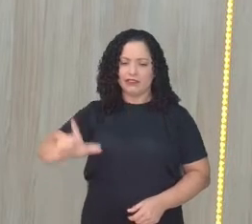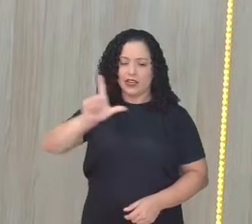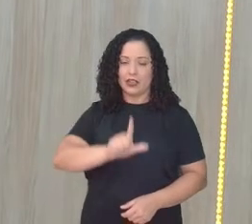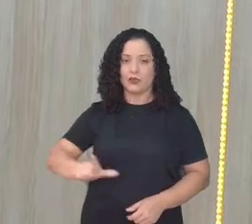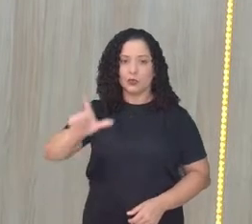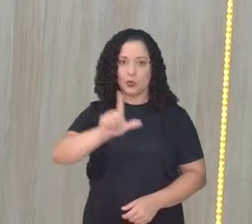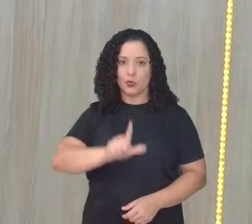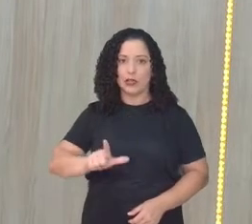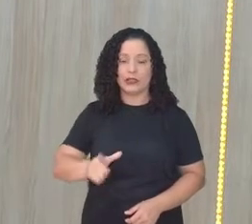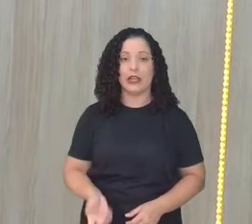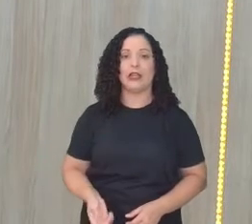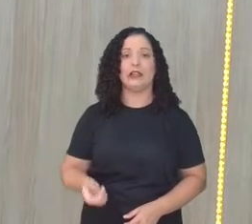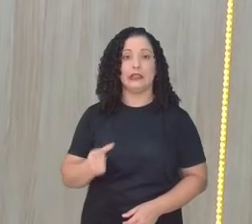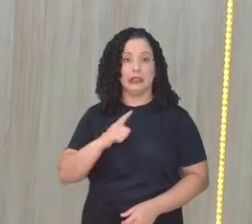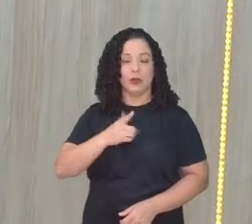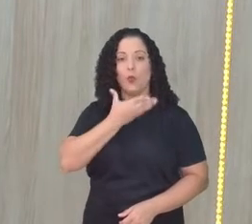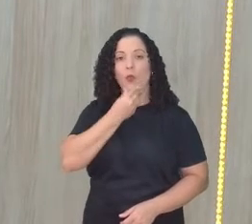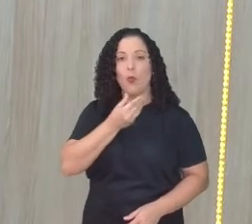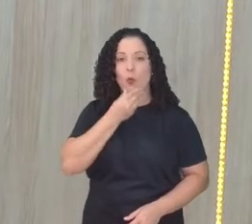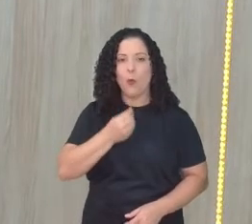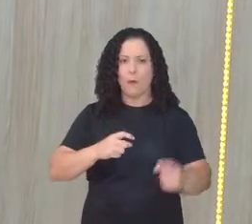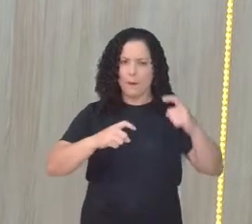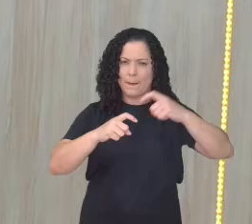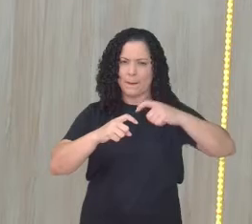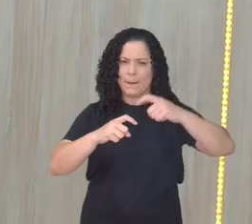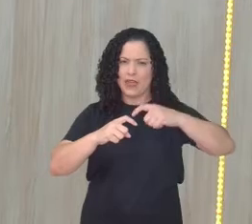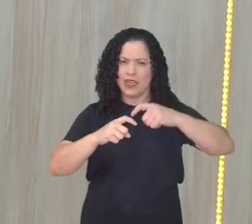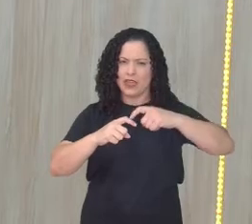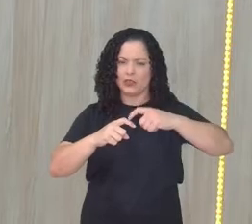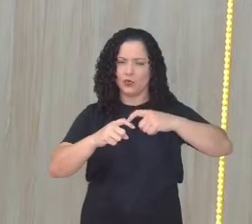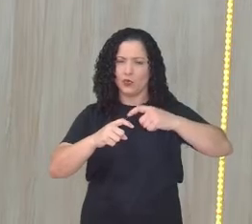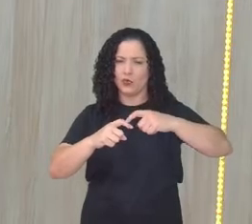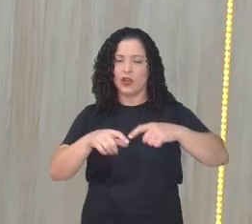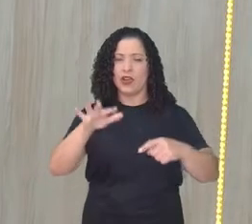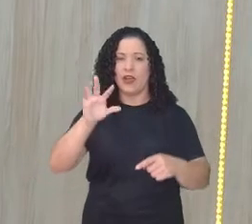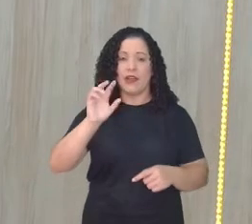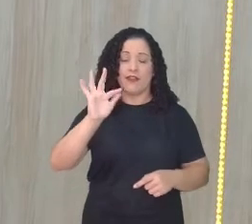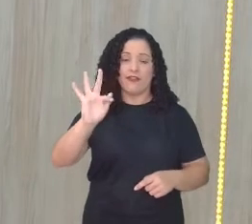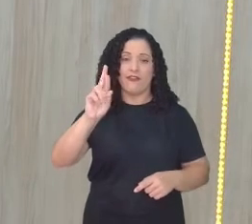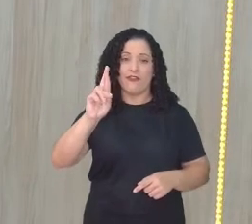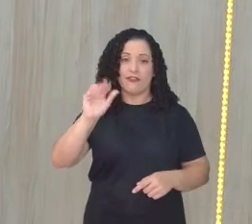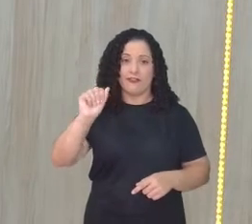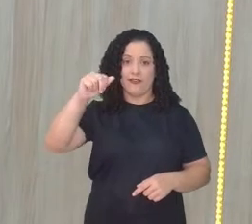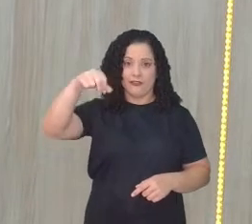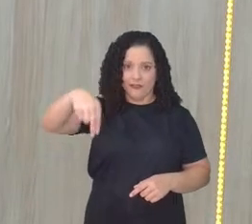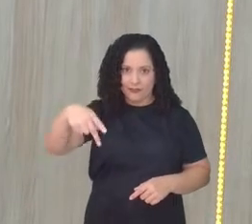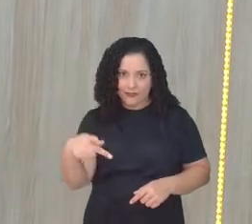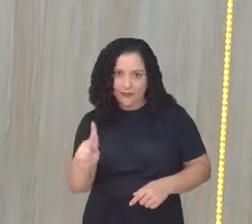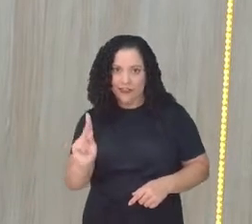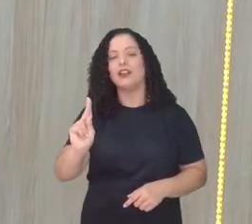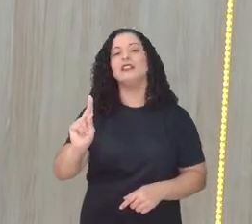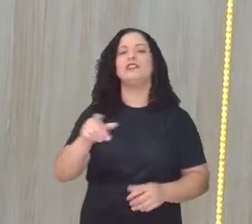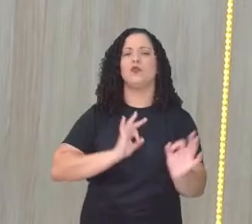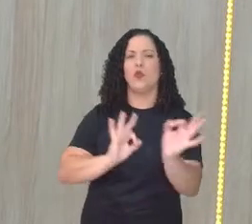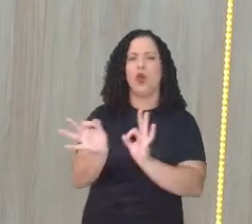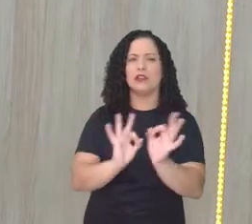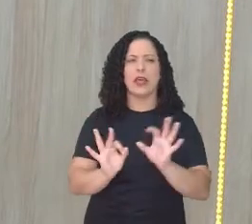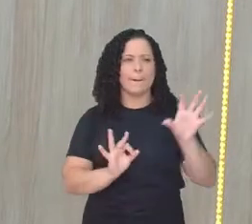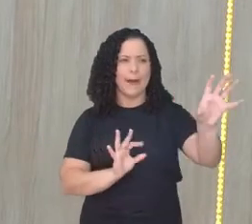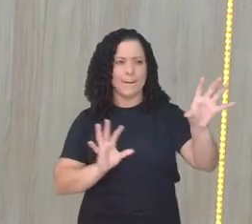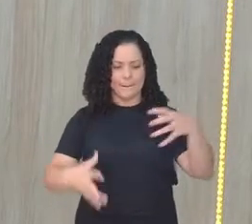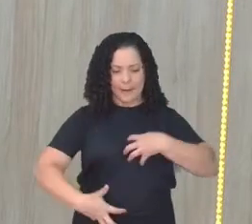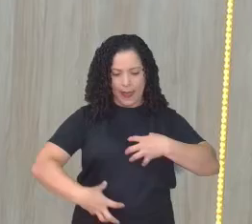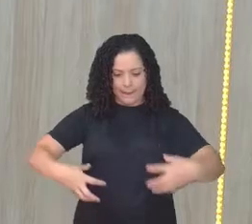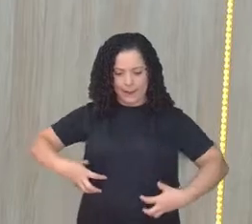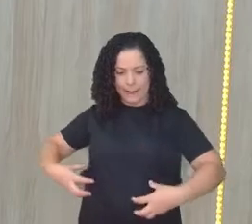Então, o doutor Frankenstein ele pegava pedaços, né, de cadáveres humanos diferentes E ele montou tudo aquilo ali, aí usa